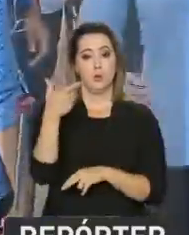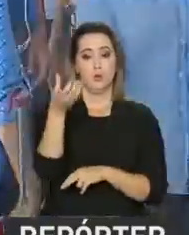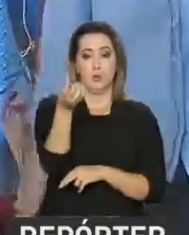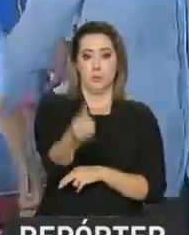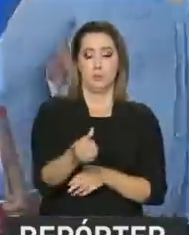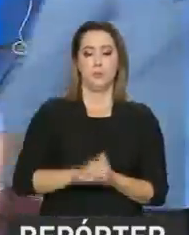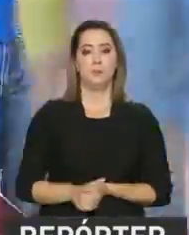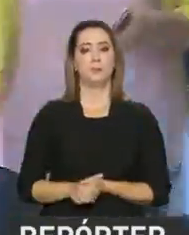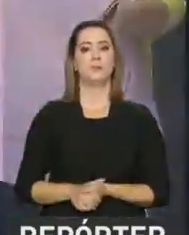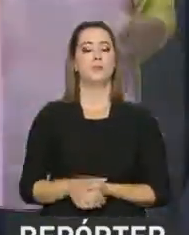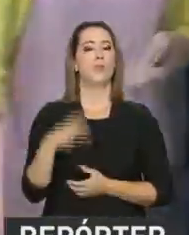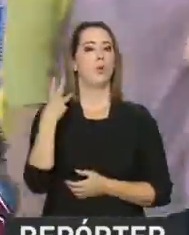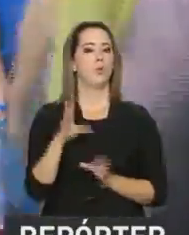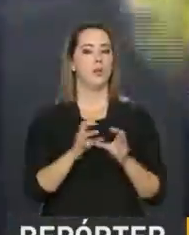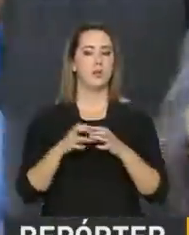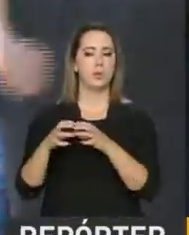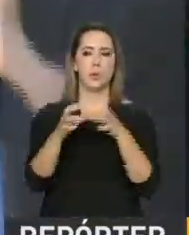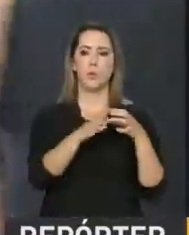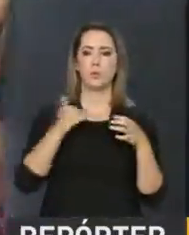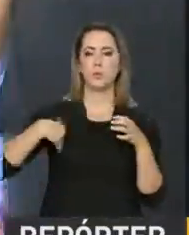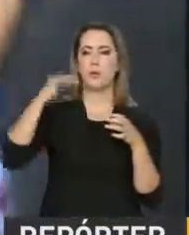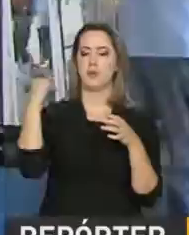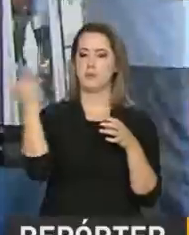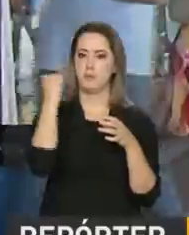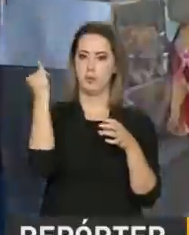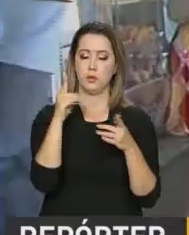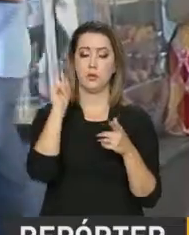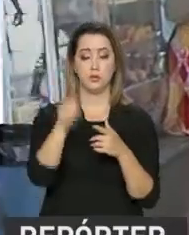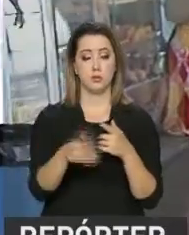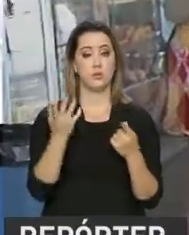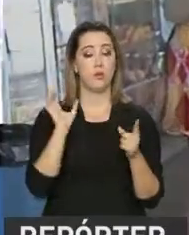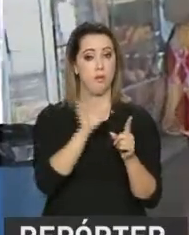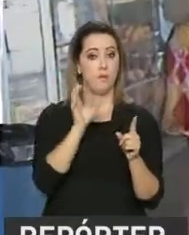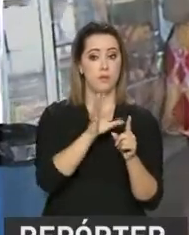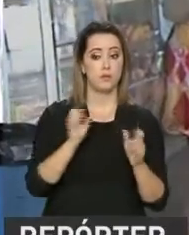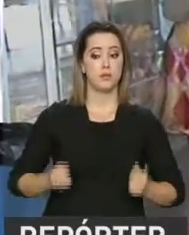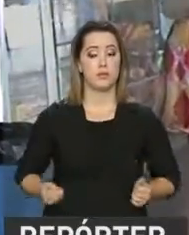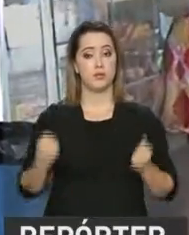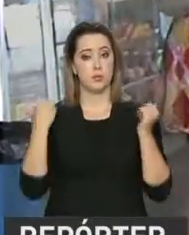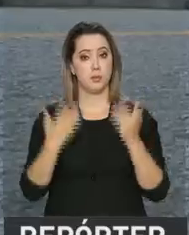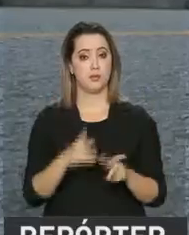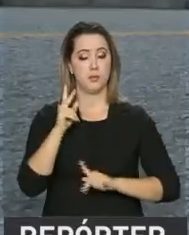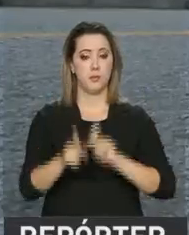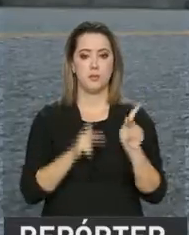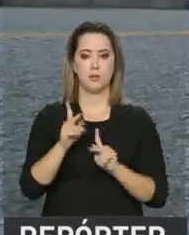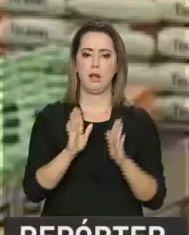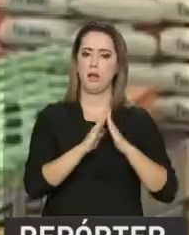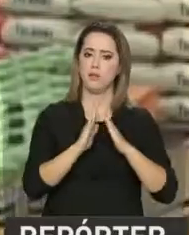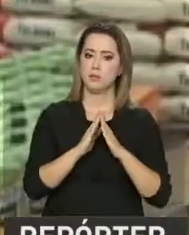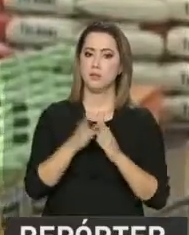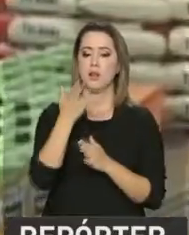Os três grupos mais importantes para o orçamento doméstico tiveram queda, afetando as principais despesas da população: